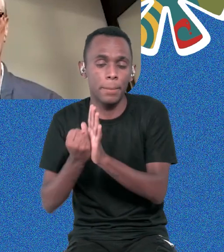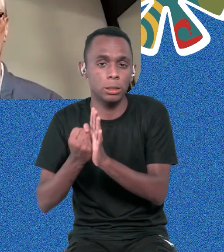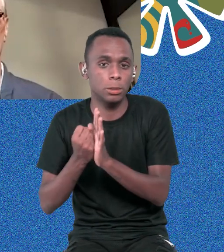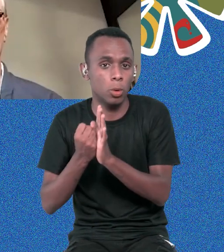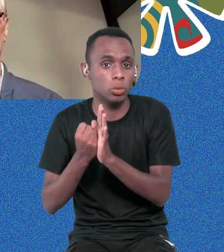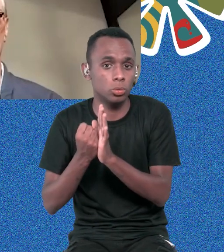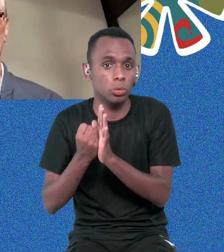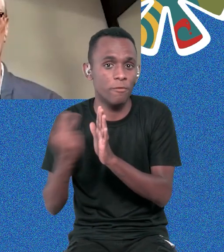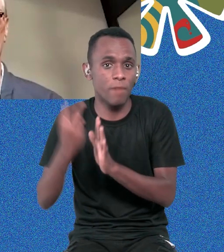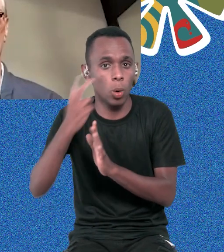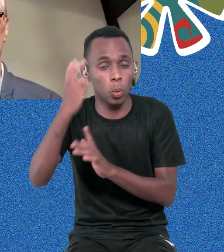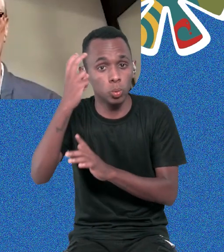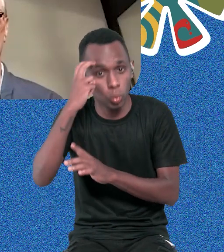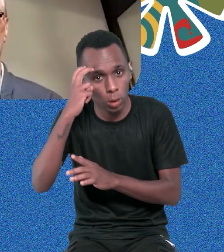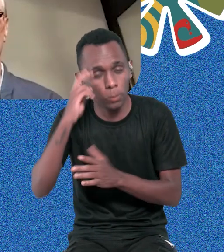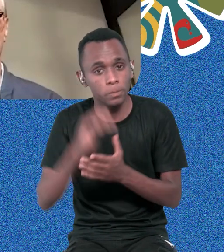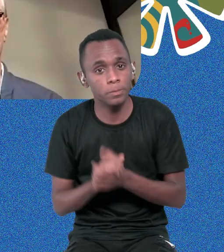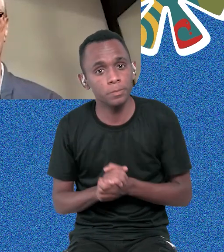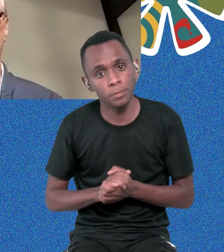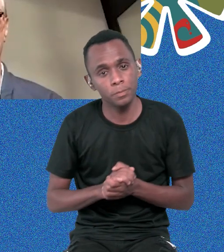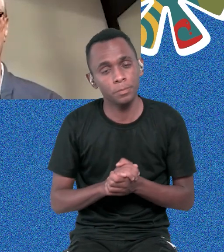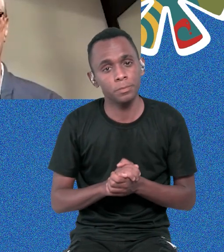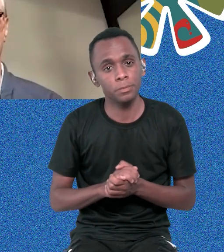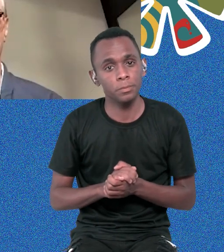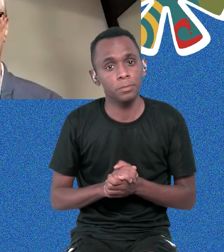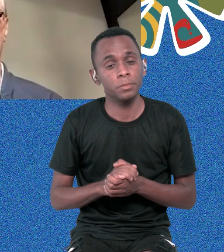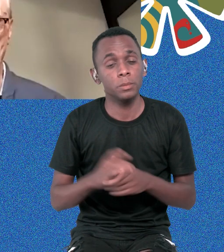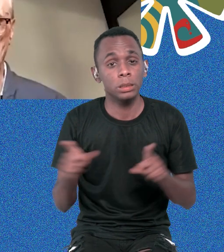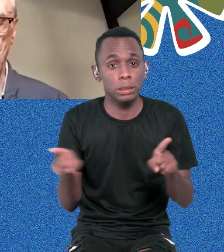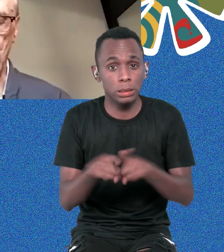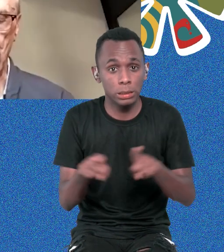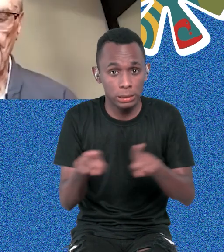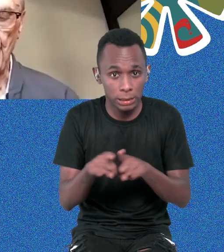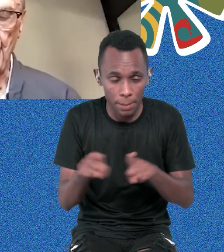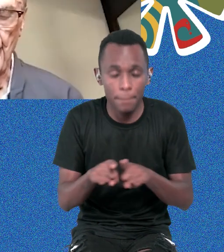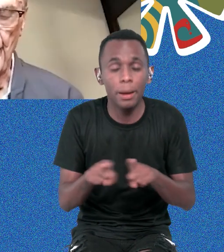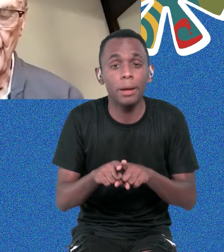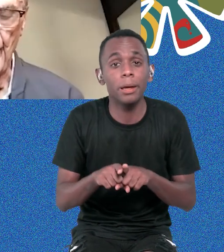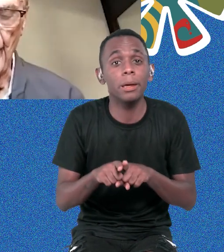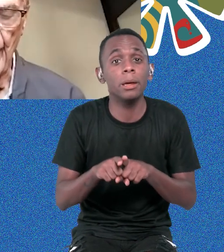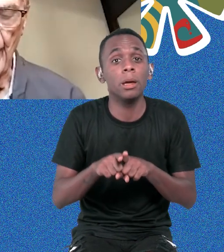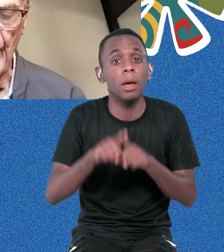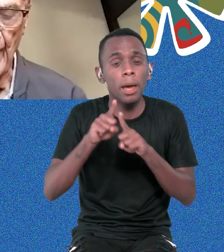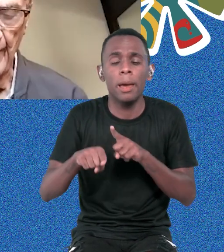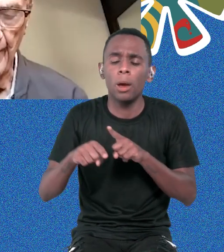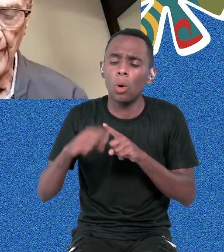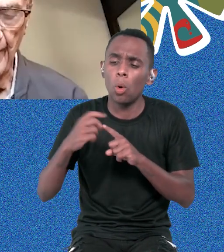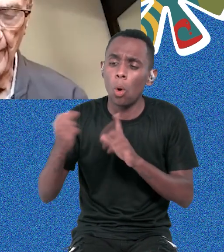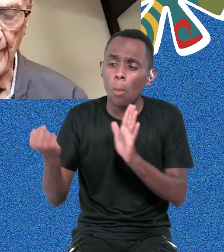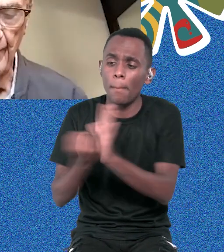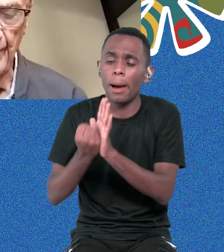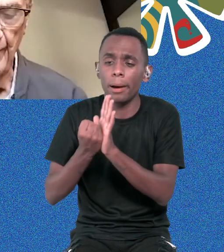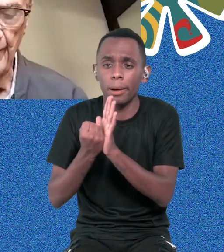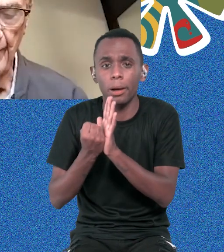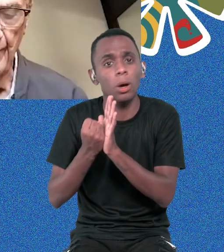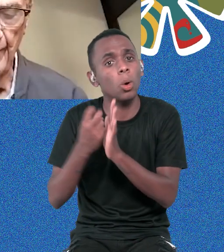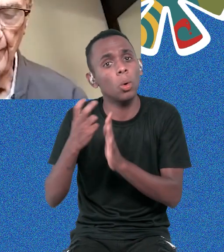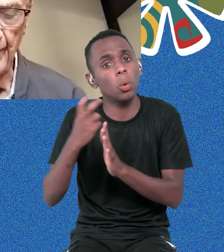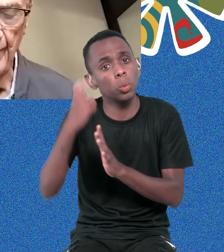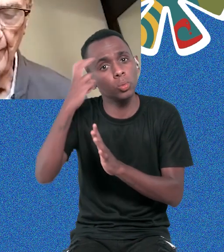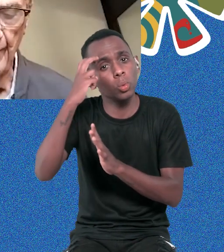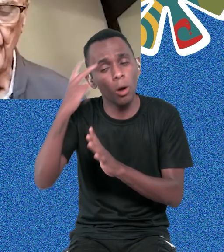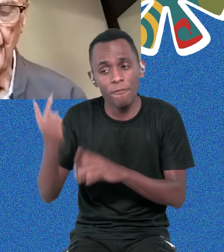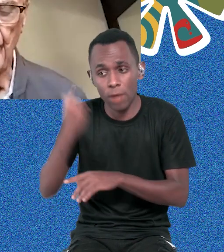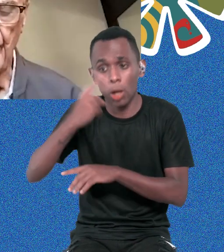patrimônio cultural, pensando o patrimônio também como educador, ou seja,